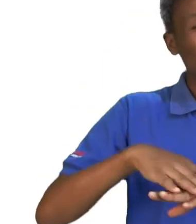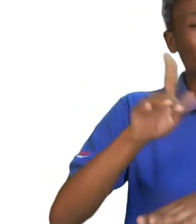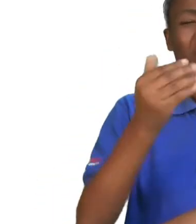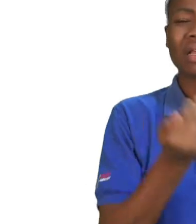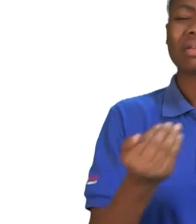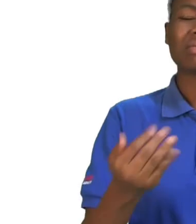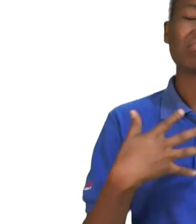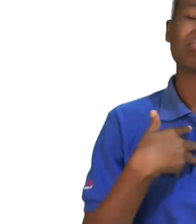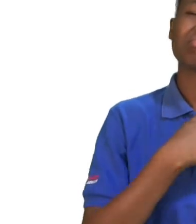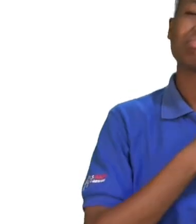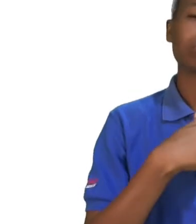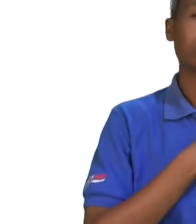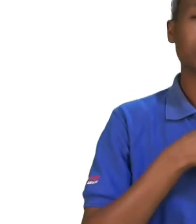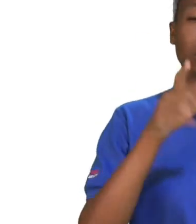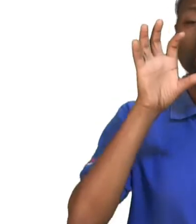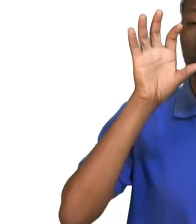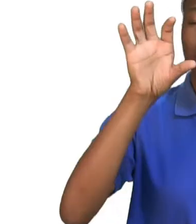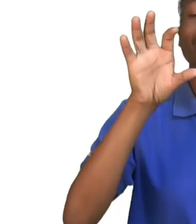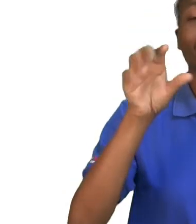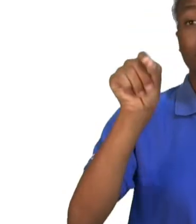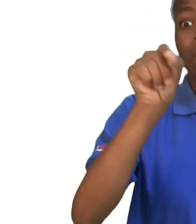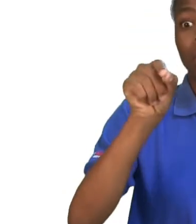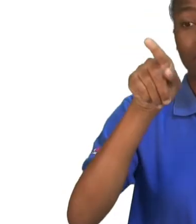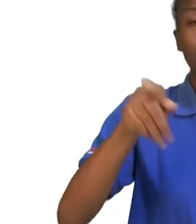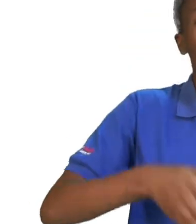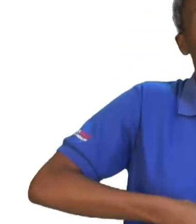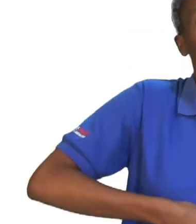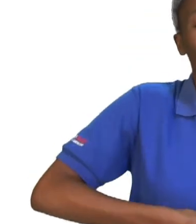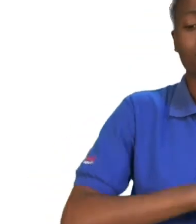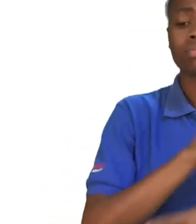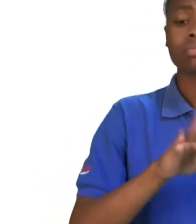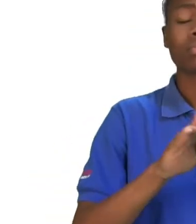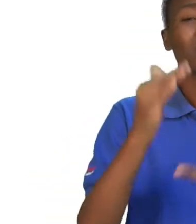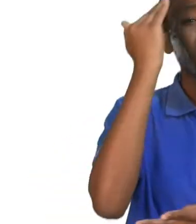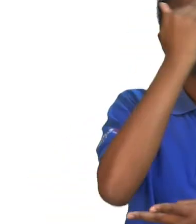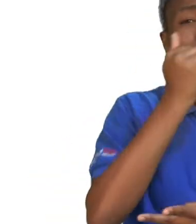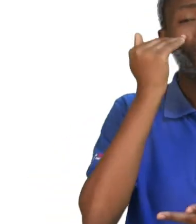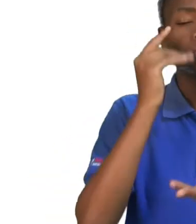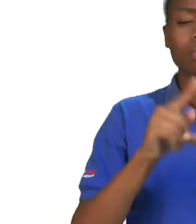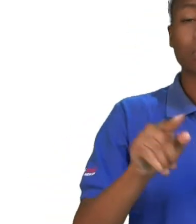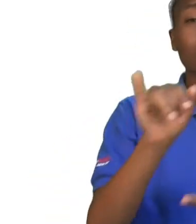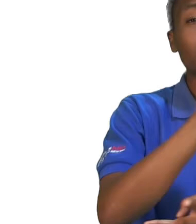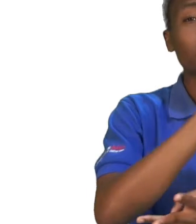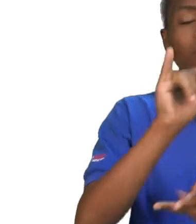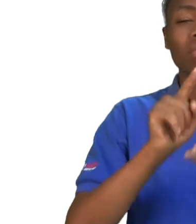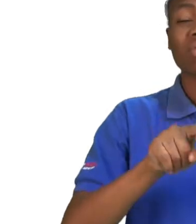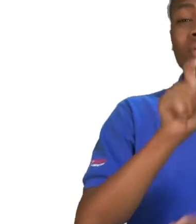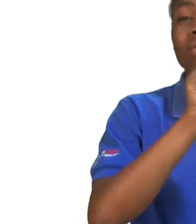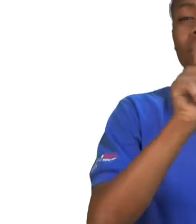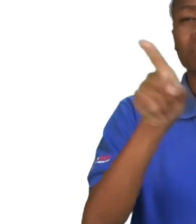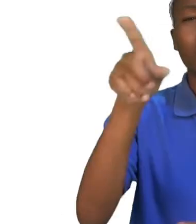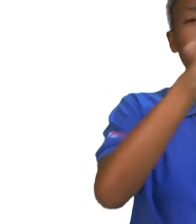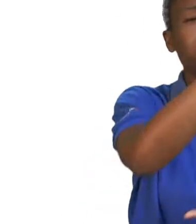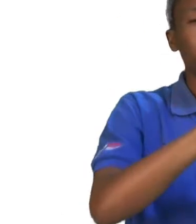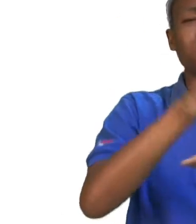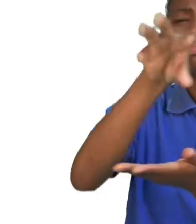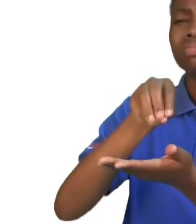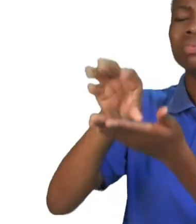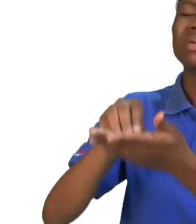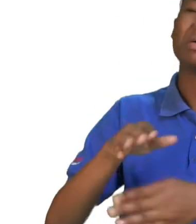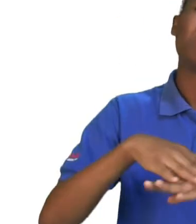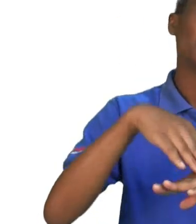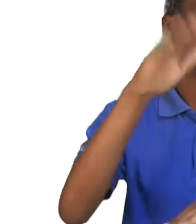mais crianças matam no país. As províncias de Tete, Manica, Inhambane e Gaza são as que